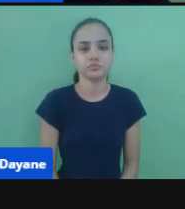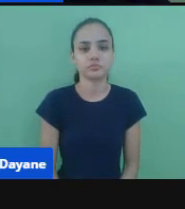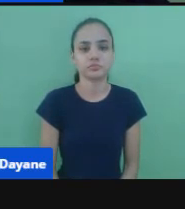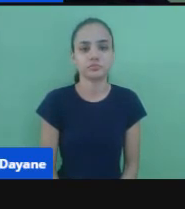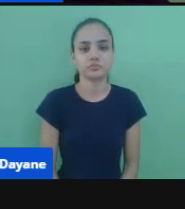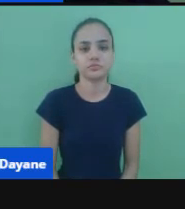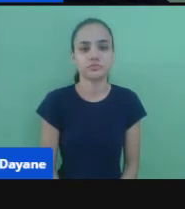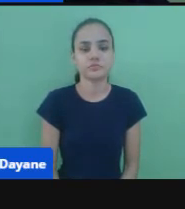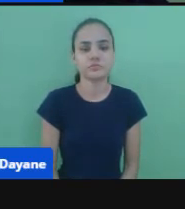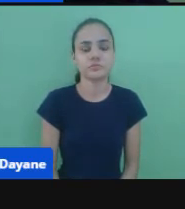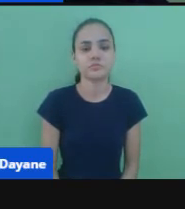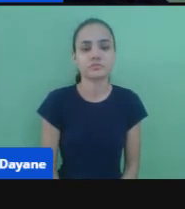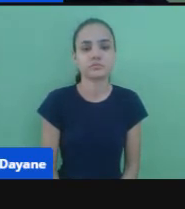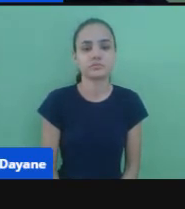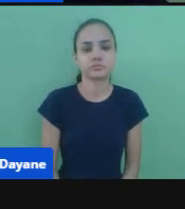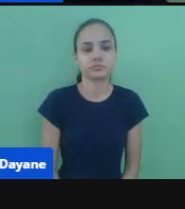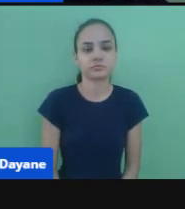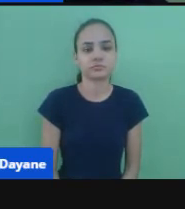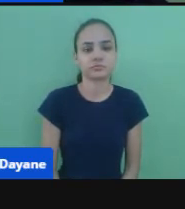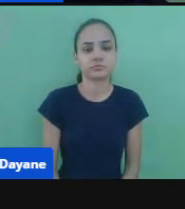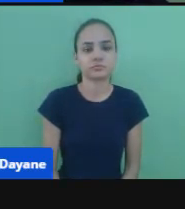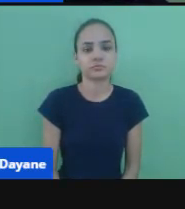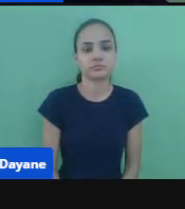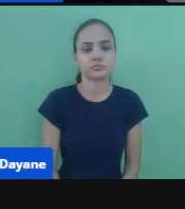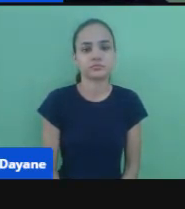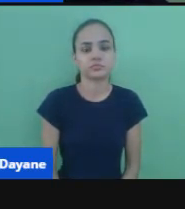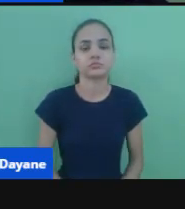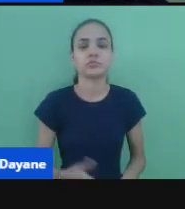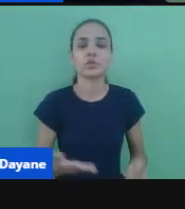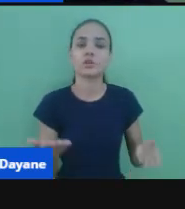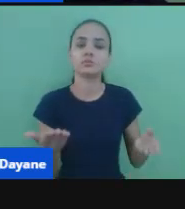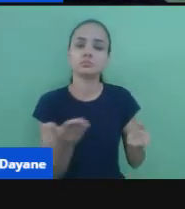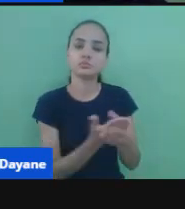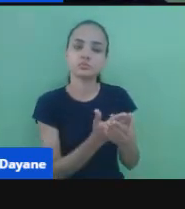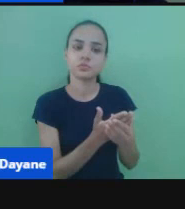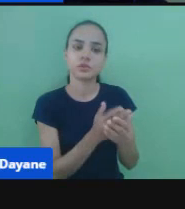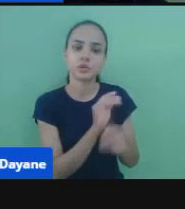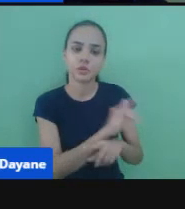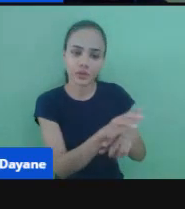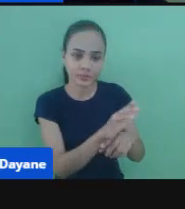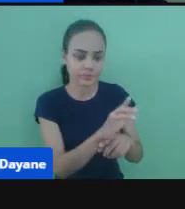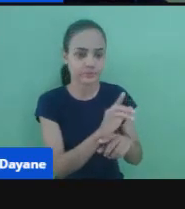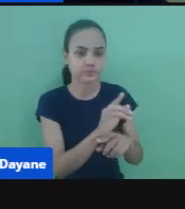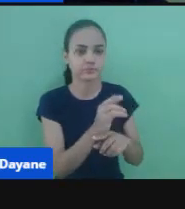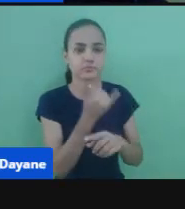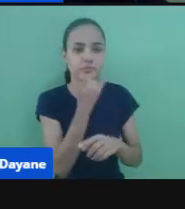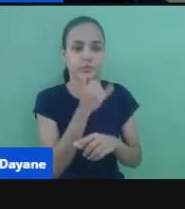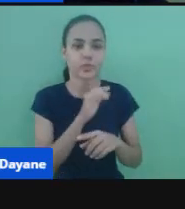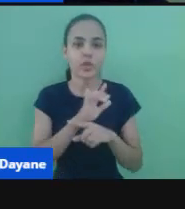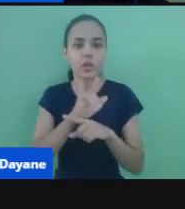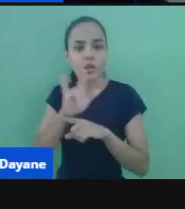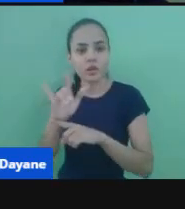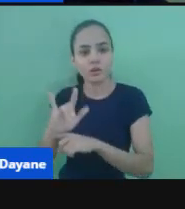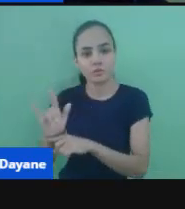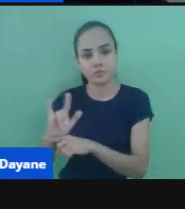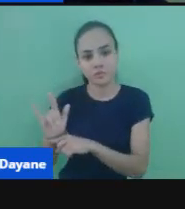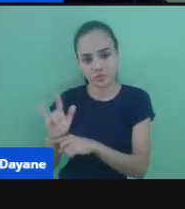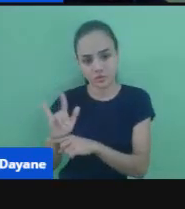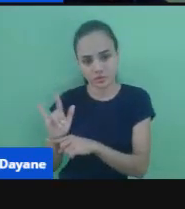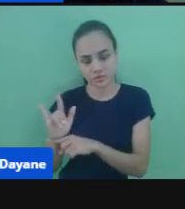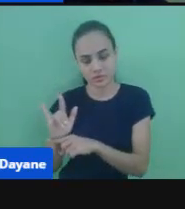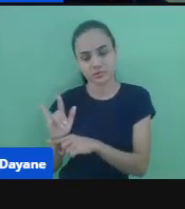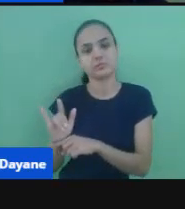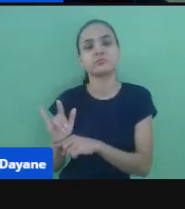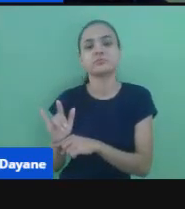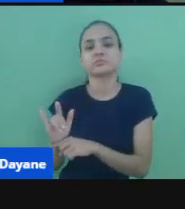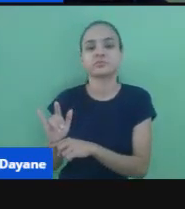Então, nesse documentário Pôr do Sol, ele trabalhou várias imagens da frase para trabalhar a